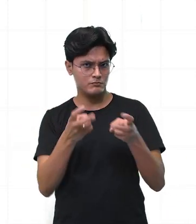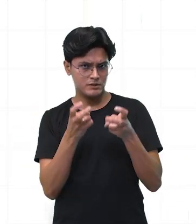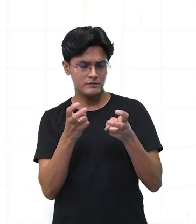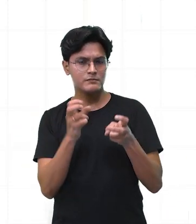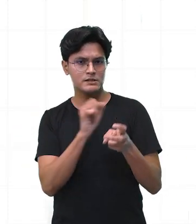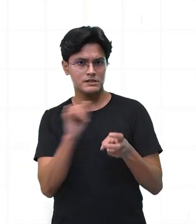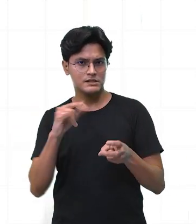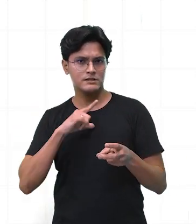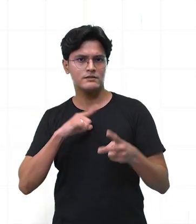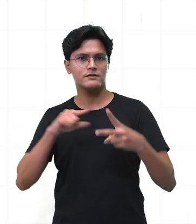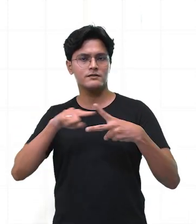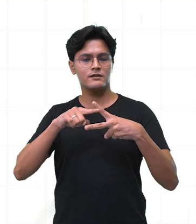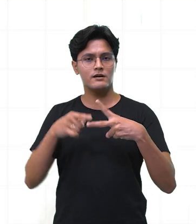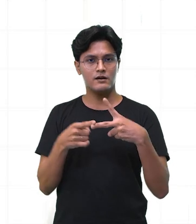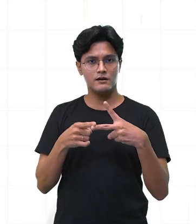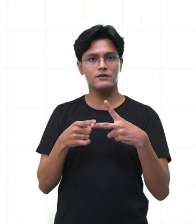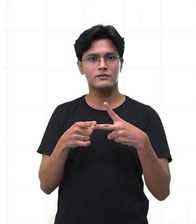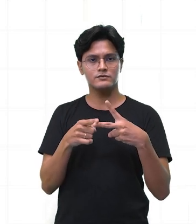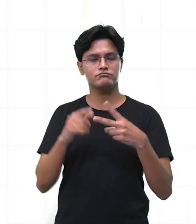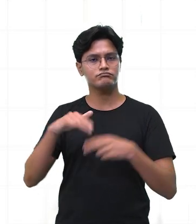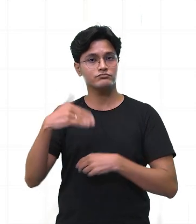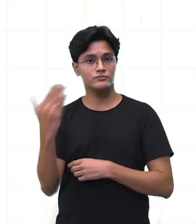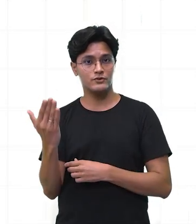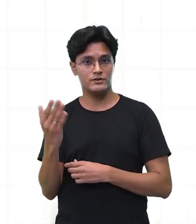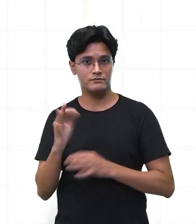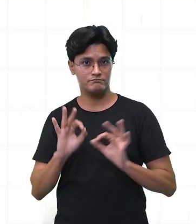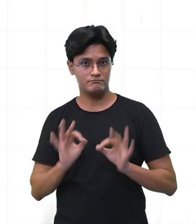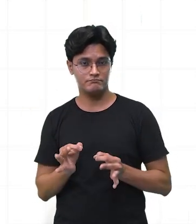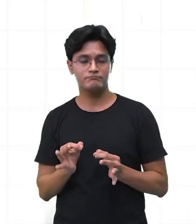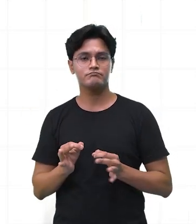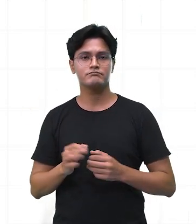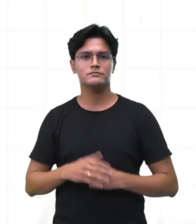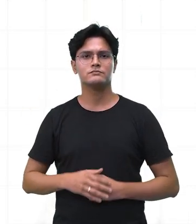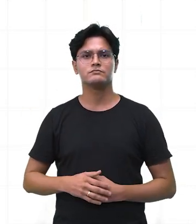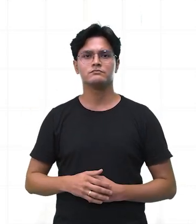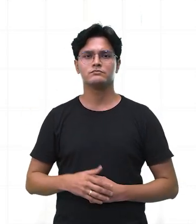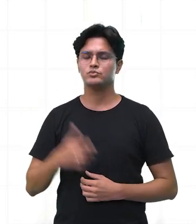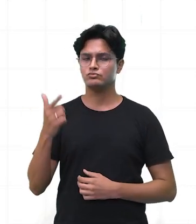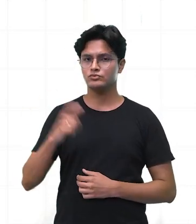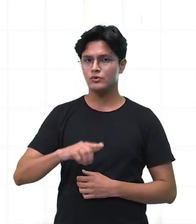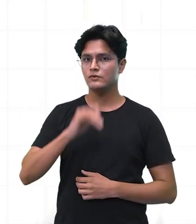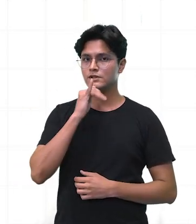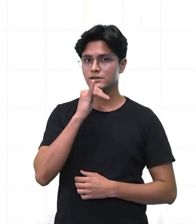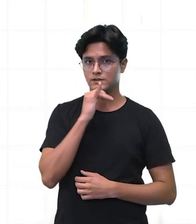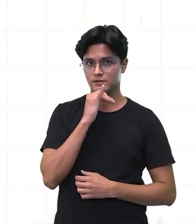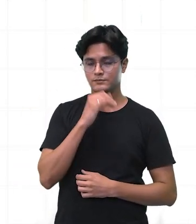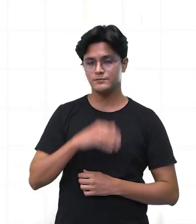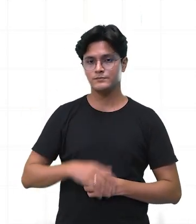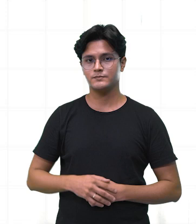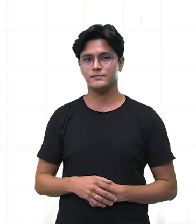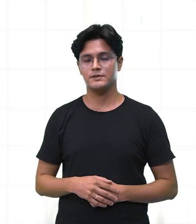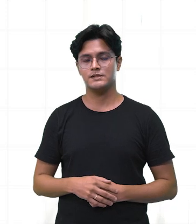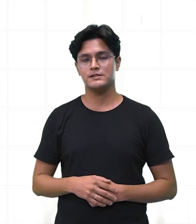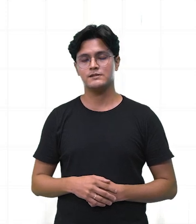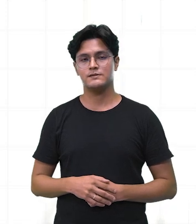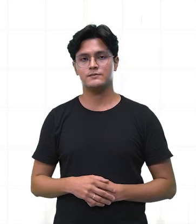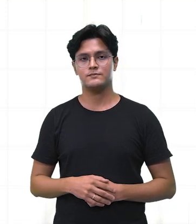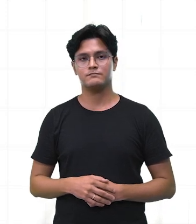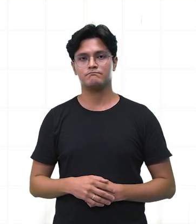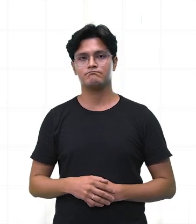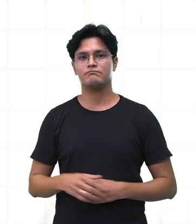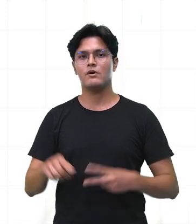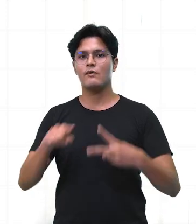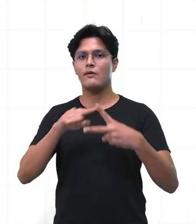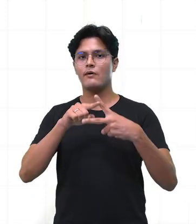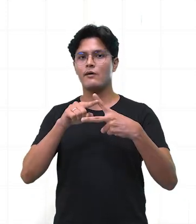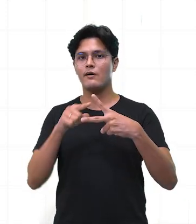ângulo externo. Então, novamente, vamos usar aqui um exemplo. Vamos supor que esse ângulo